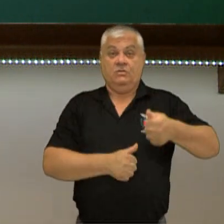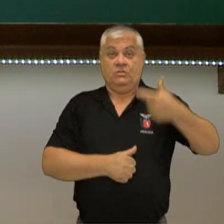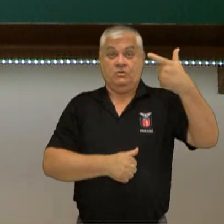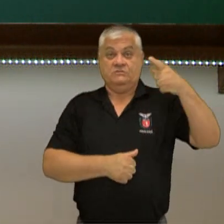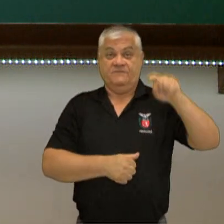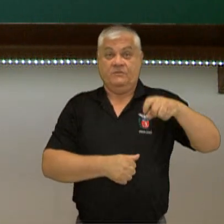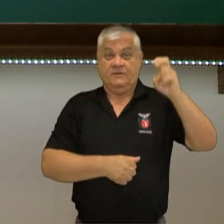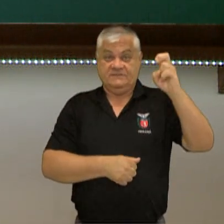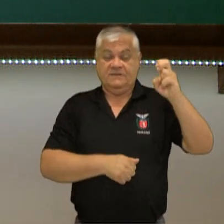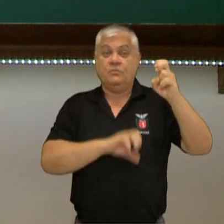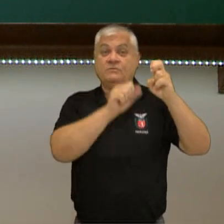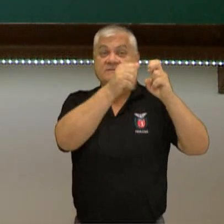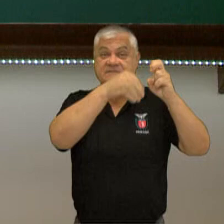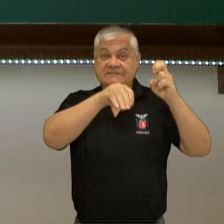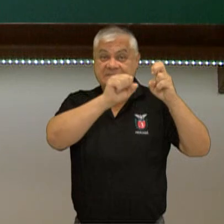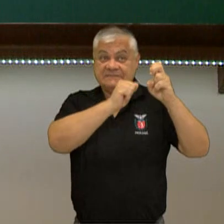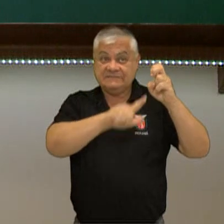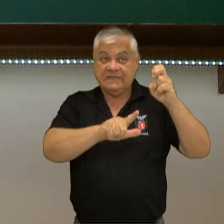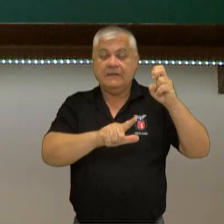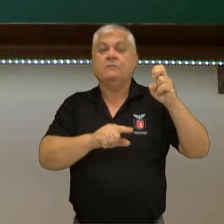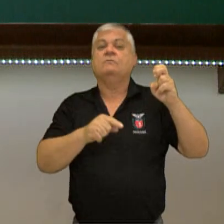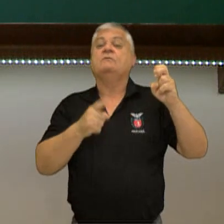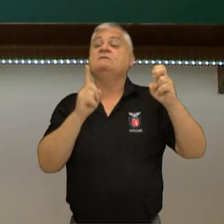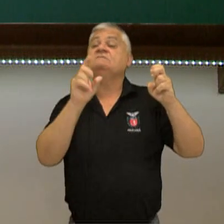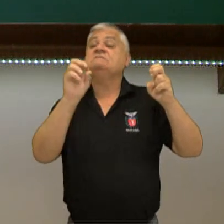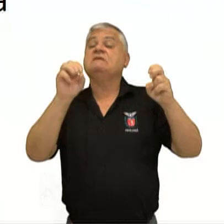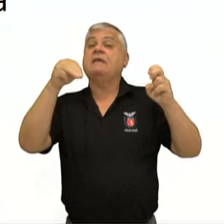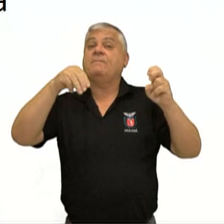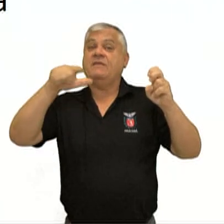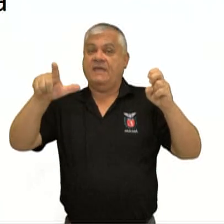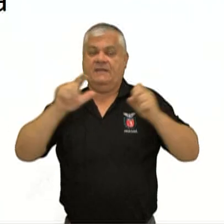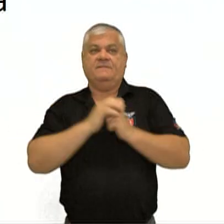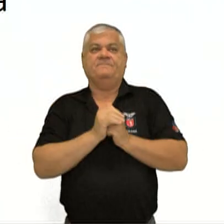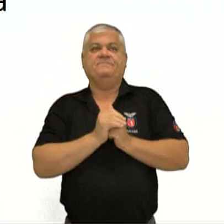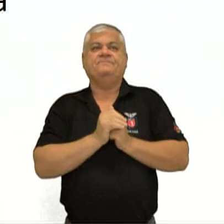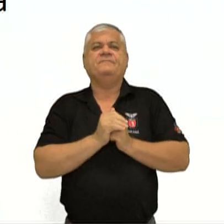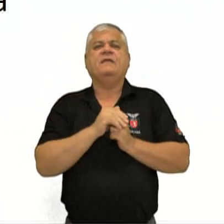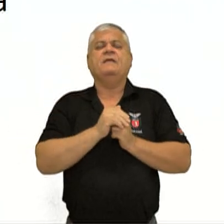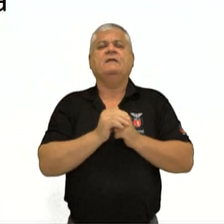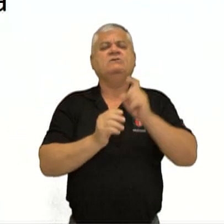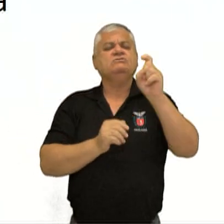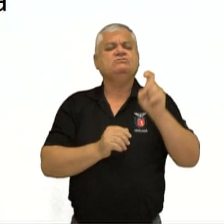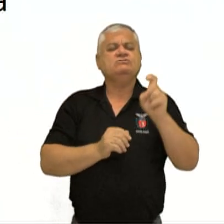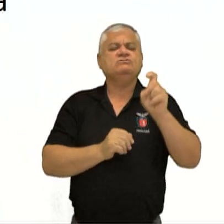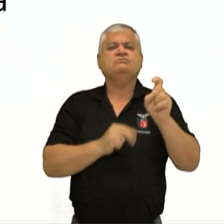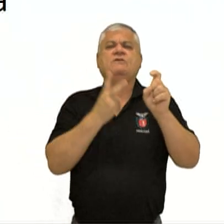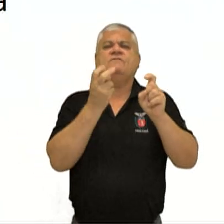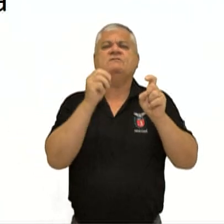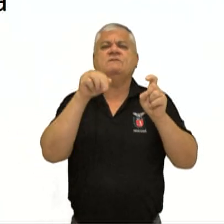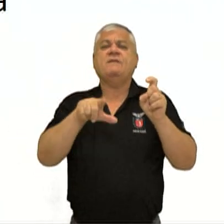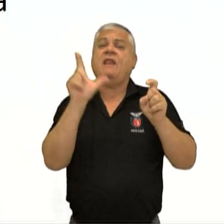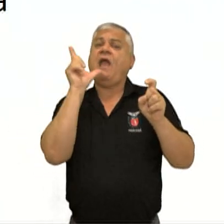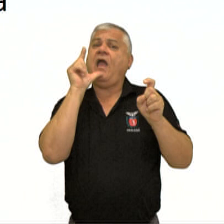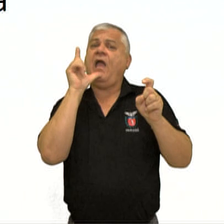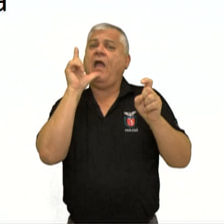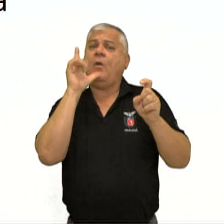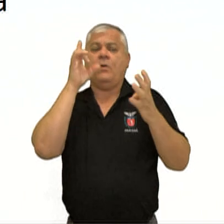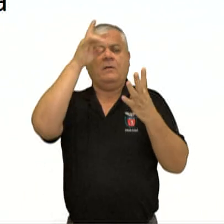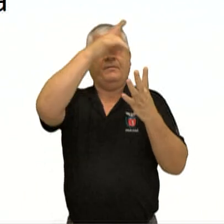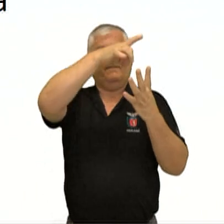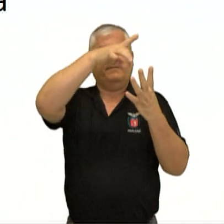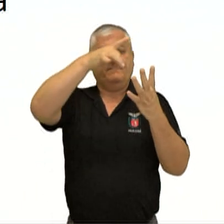gramas de sal estão para 100 ml. Em 20 ml, que é a quantidade de água que ele colocou em cada um dos